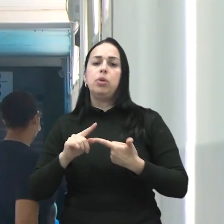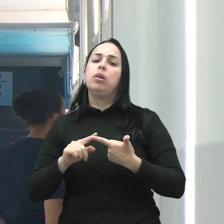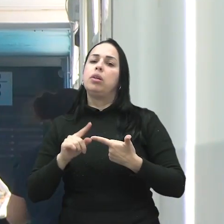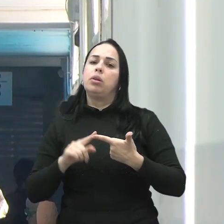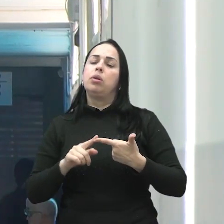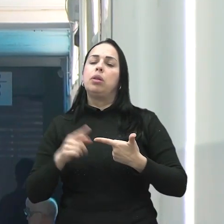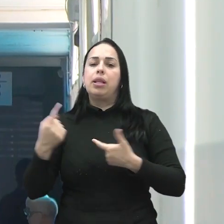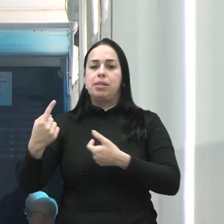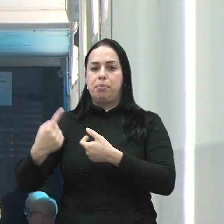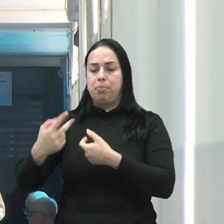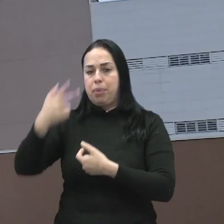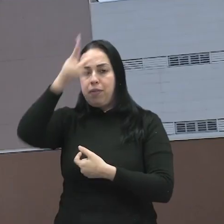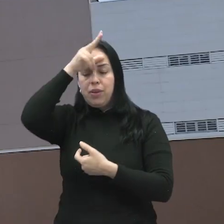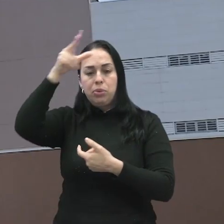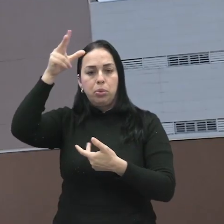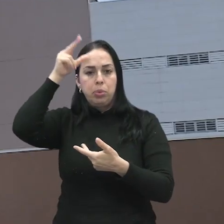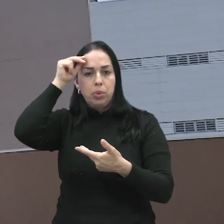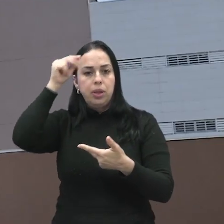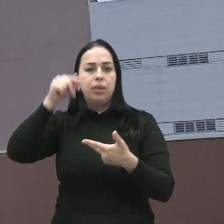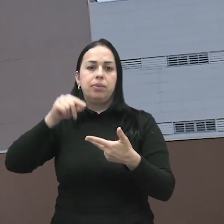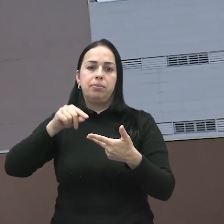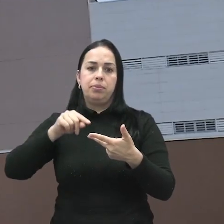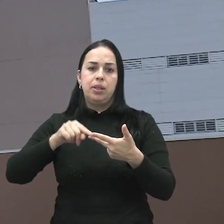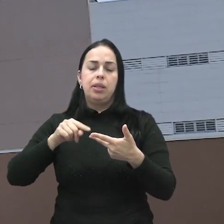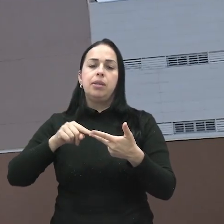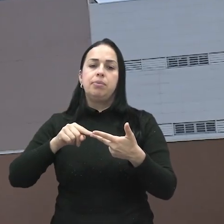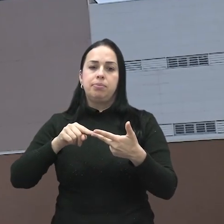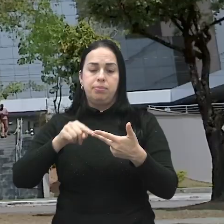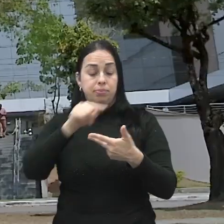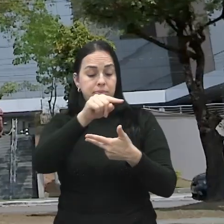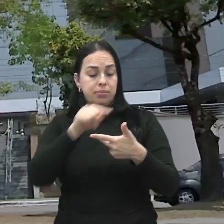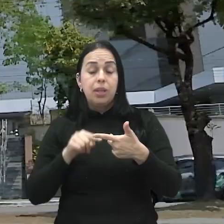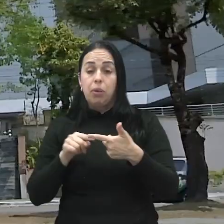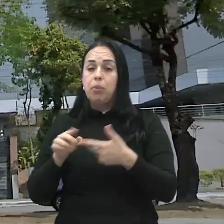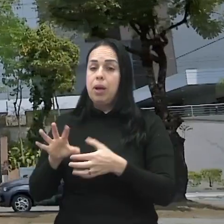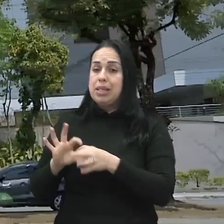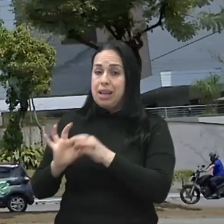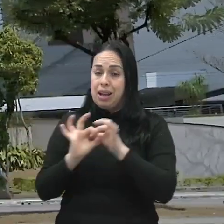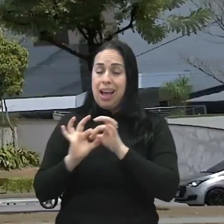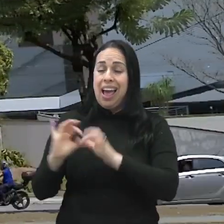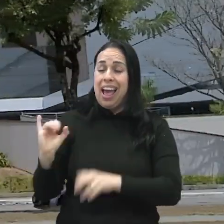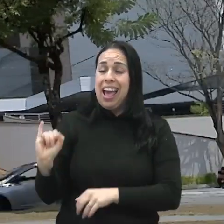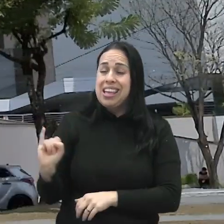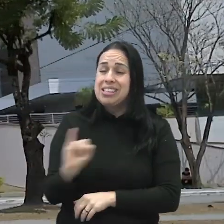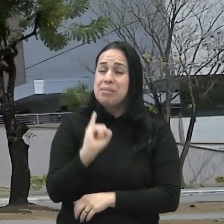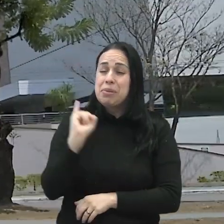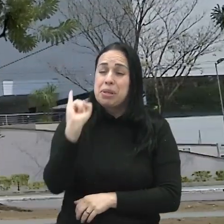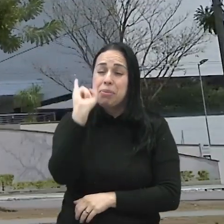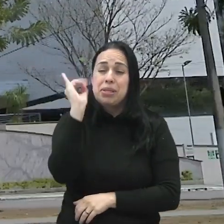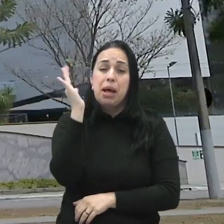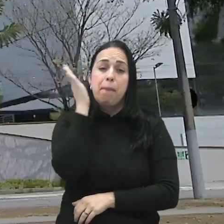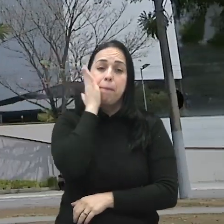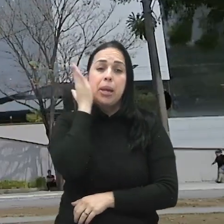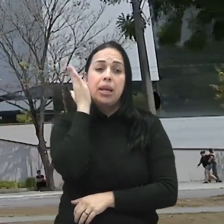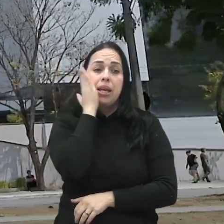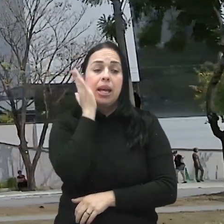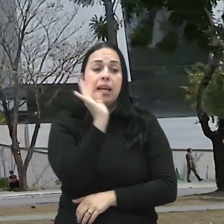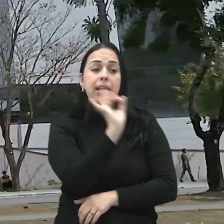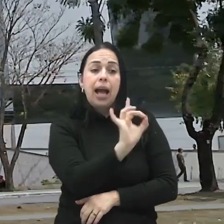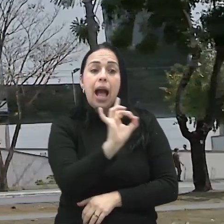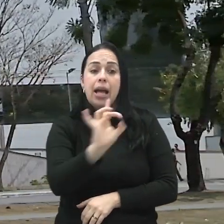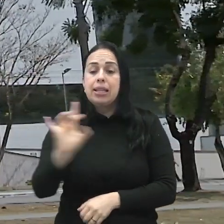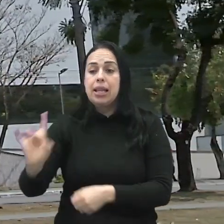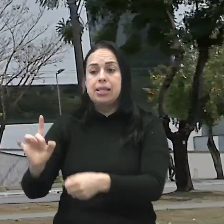Estado e municípios. O alinhamento entre eles é essencial para que as necessidades de